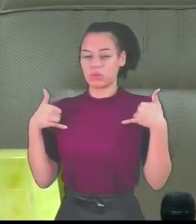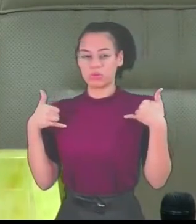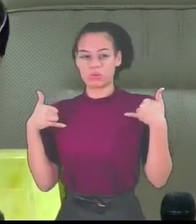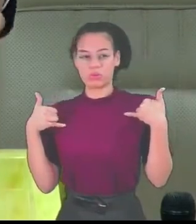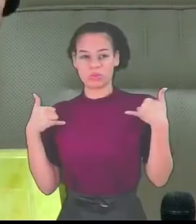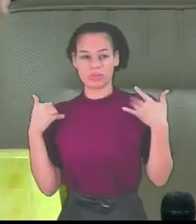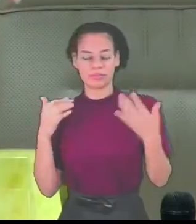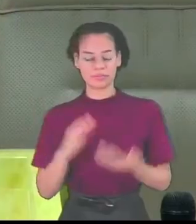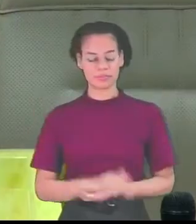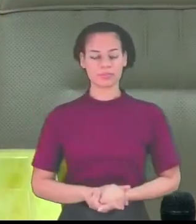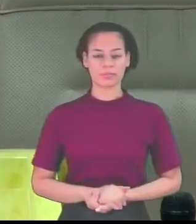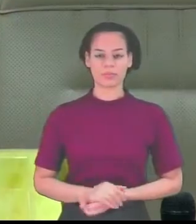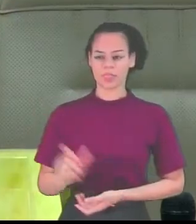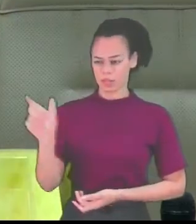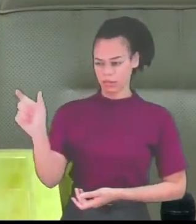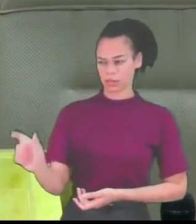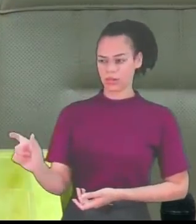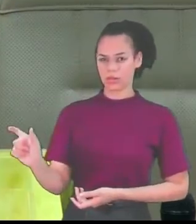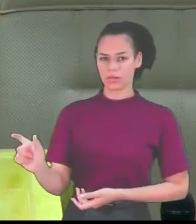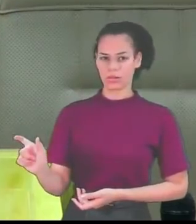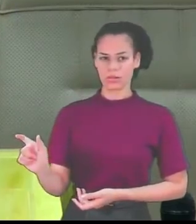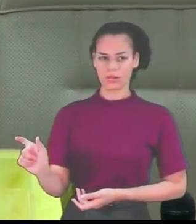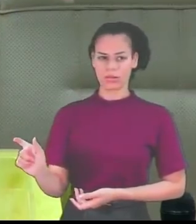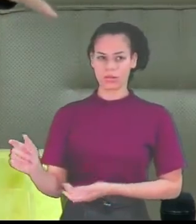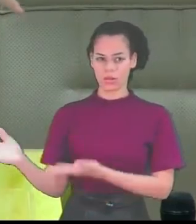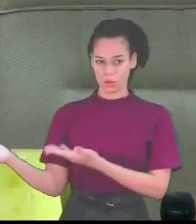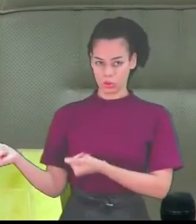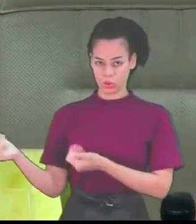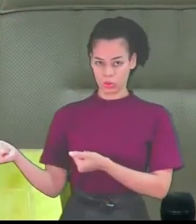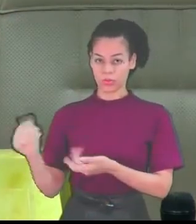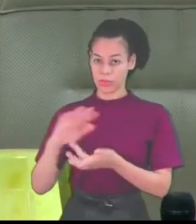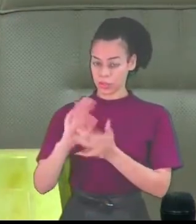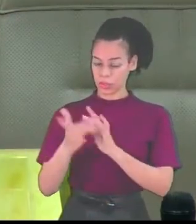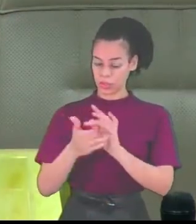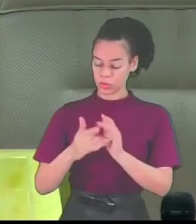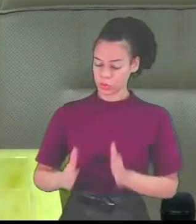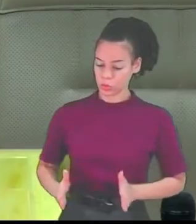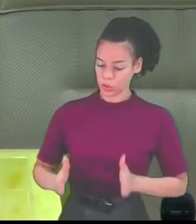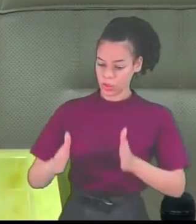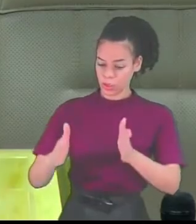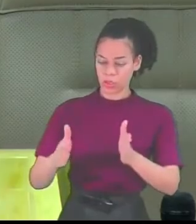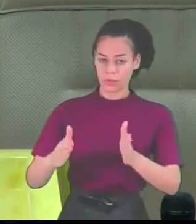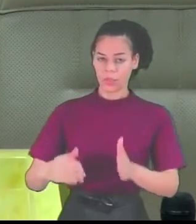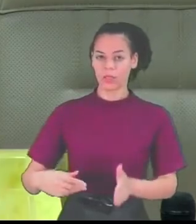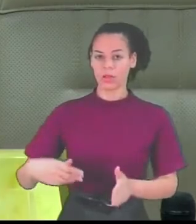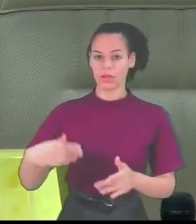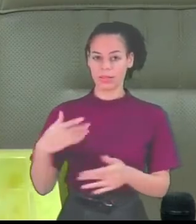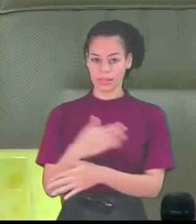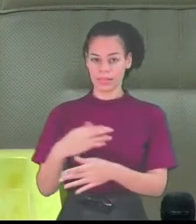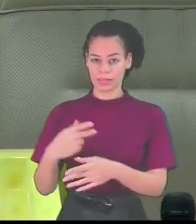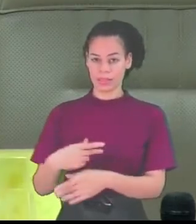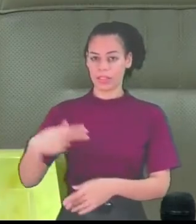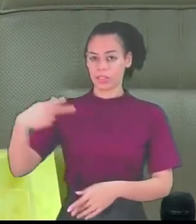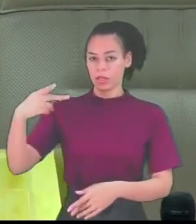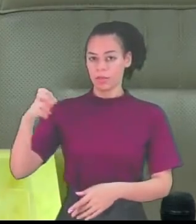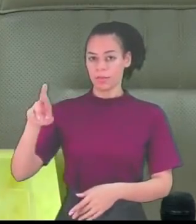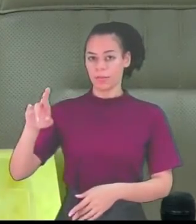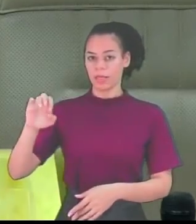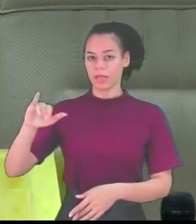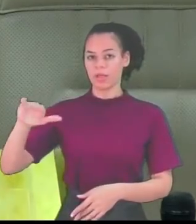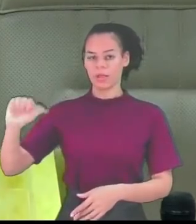é um jovem Jesus um caminho da pereia é um homem ter pela Jesus